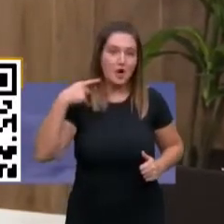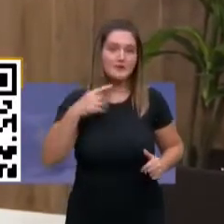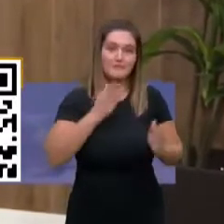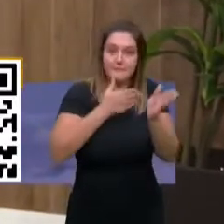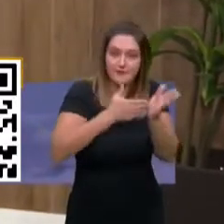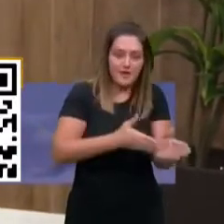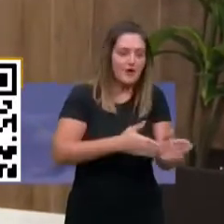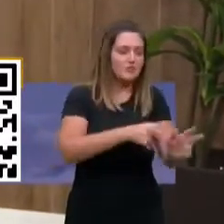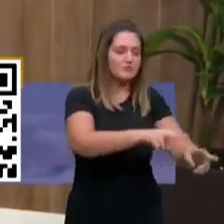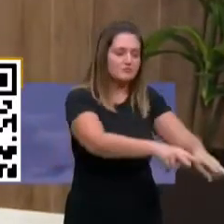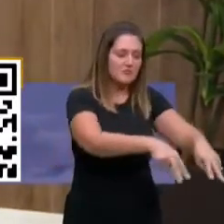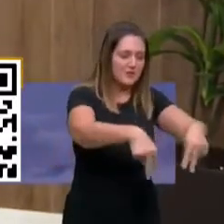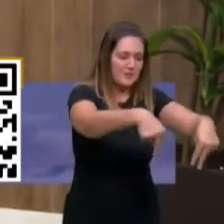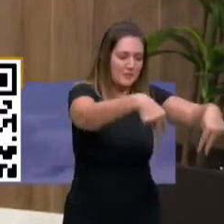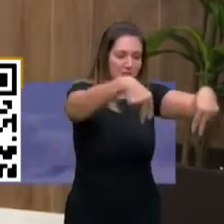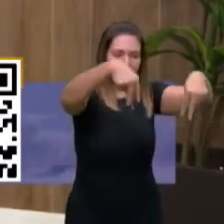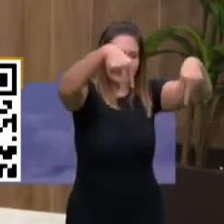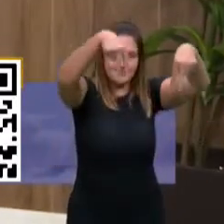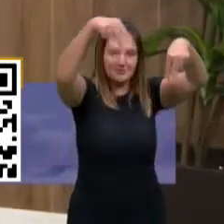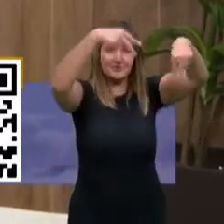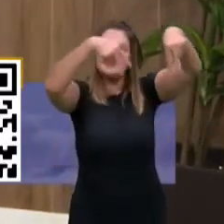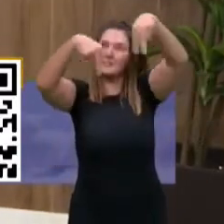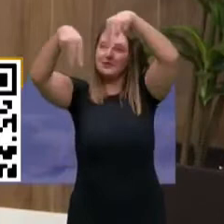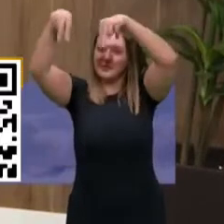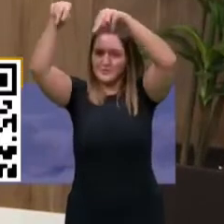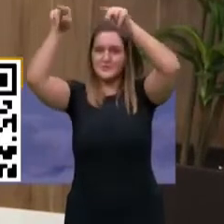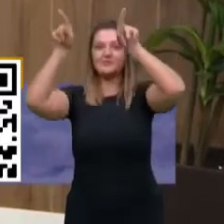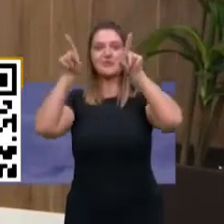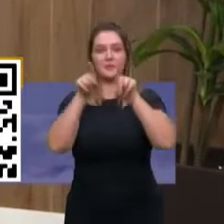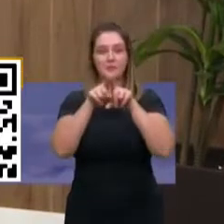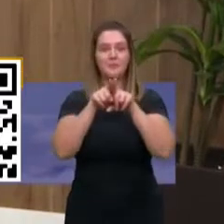ressuscitados, transformados e também levados para os céus, na